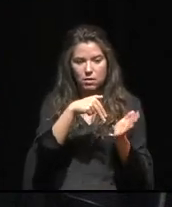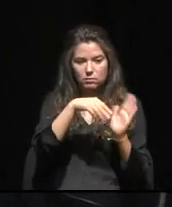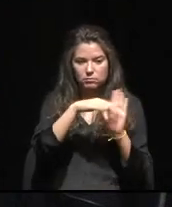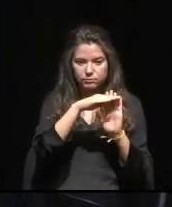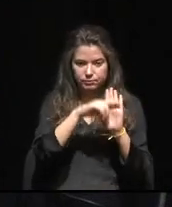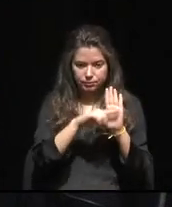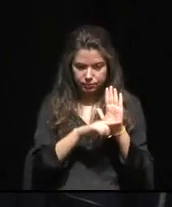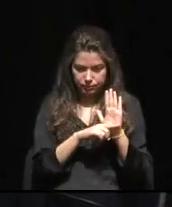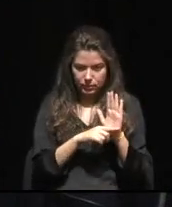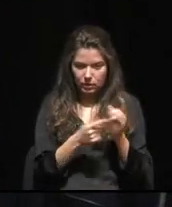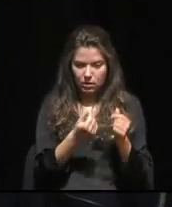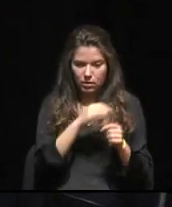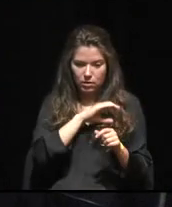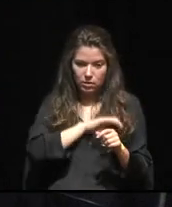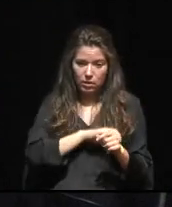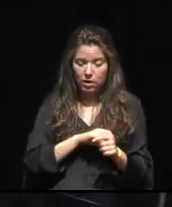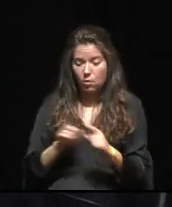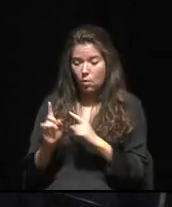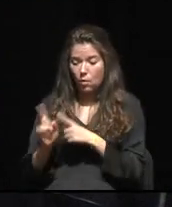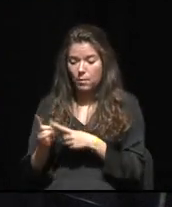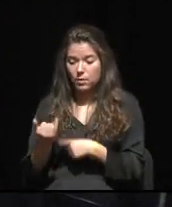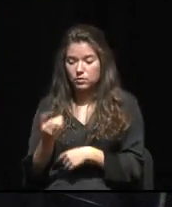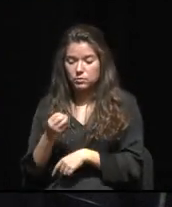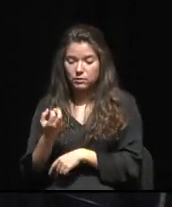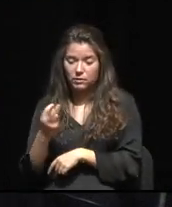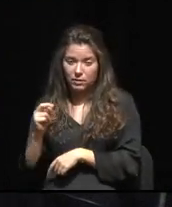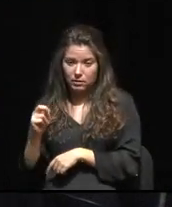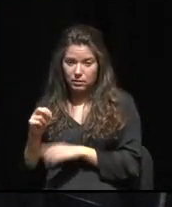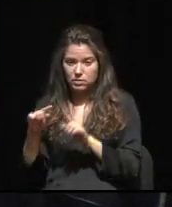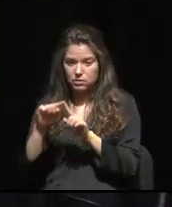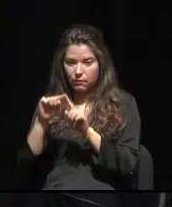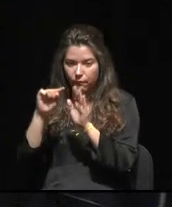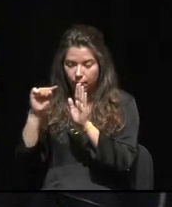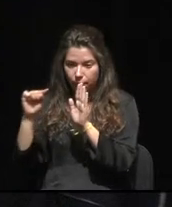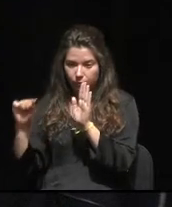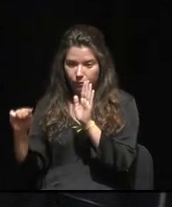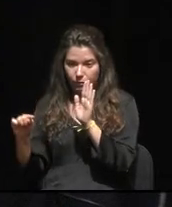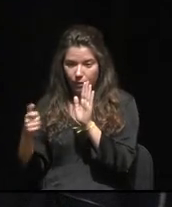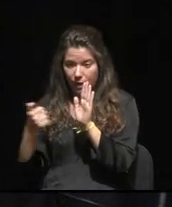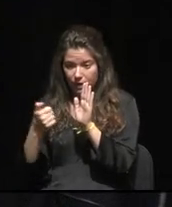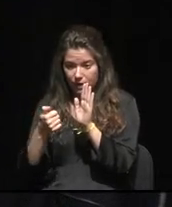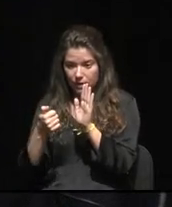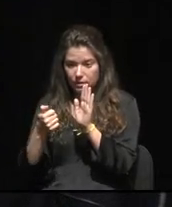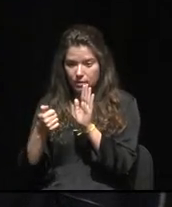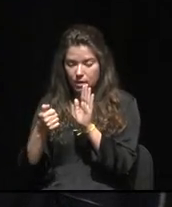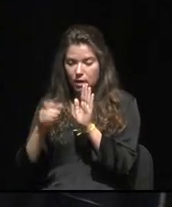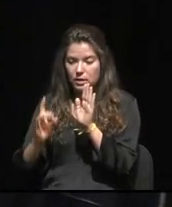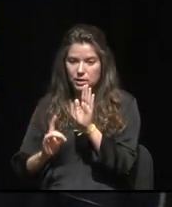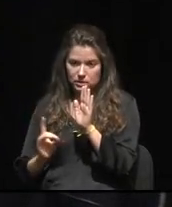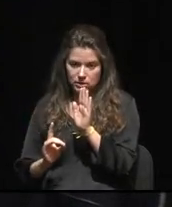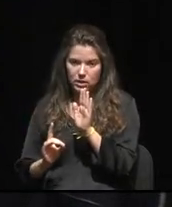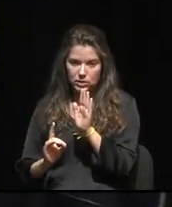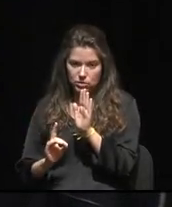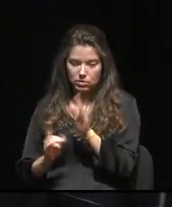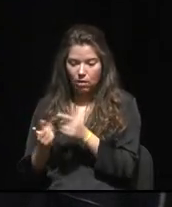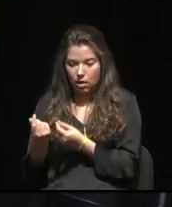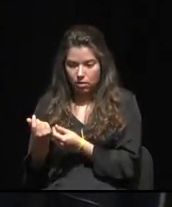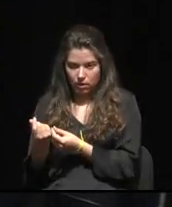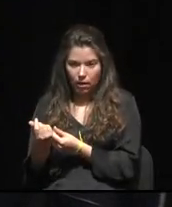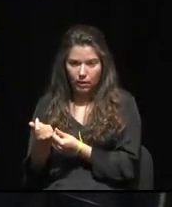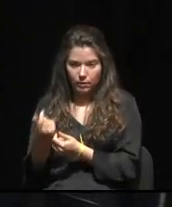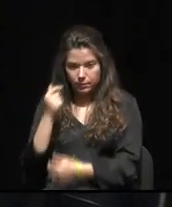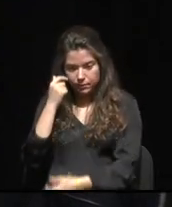remuneratória e em março de 2023 passou a estar entre a quinta e sexta posição